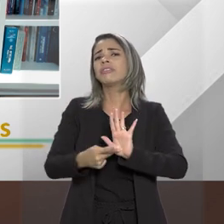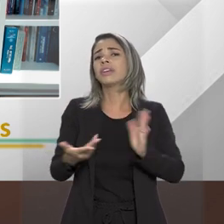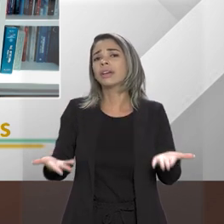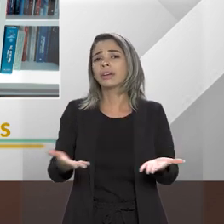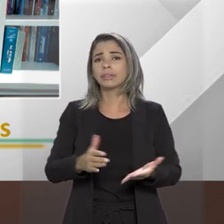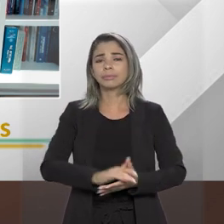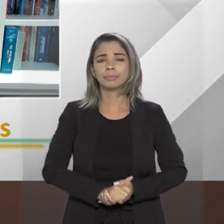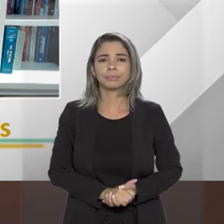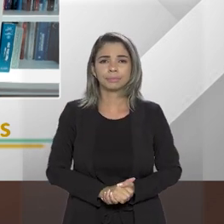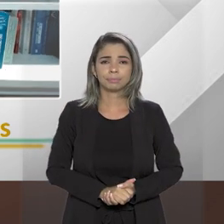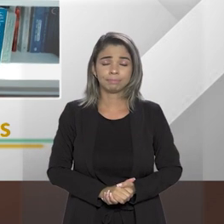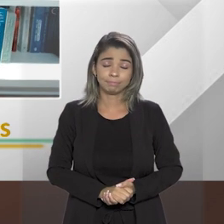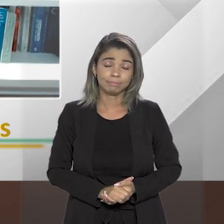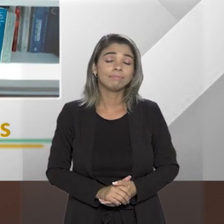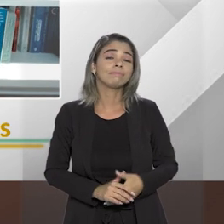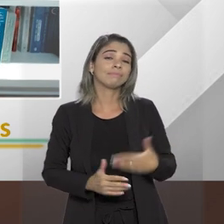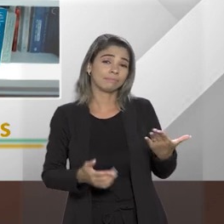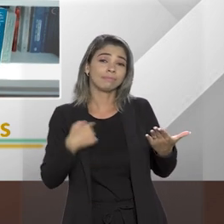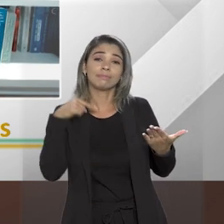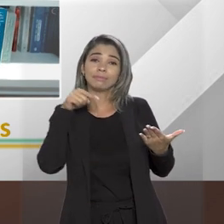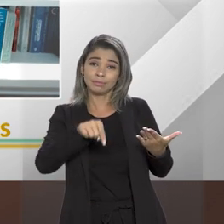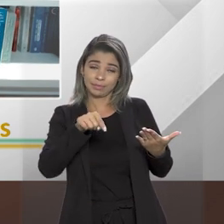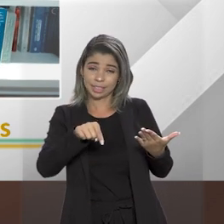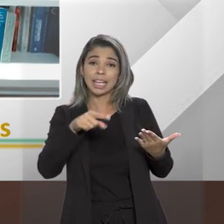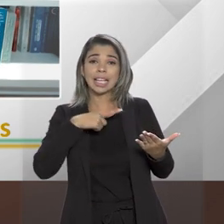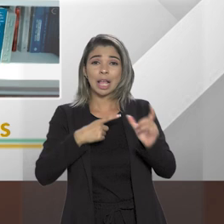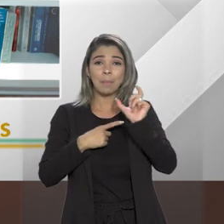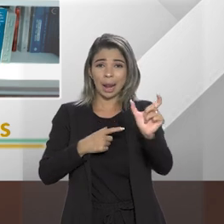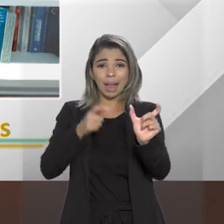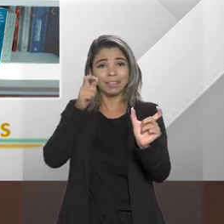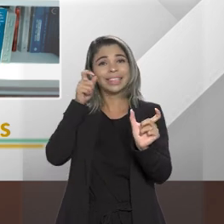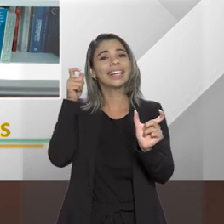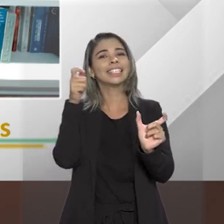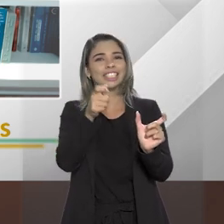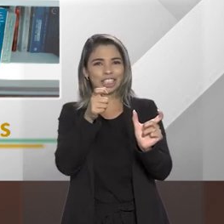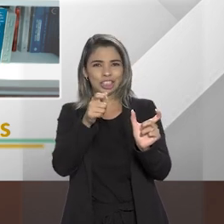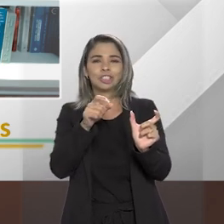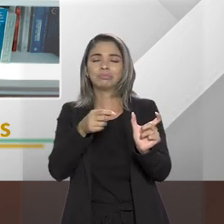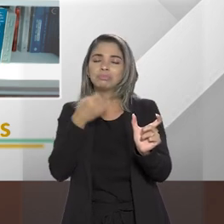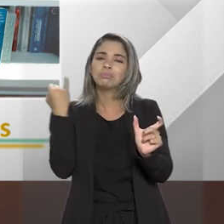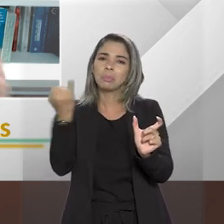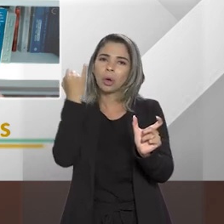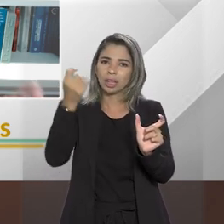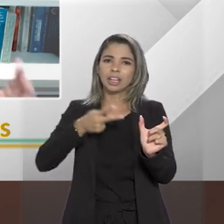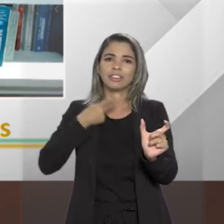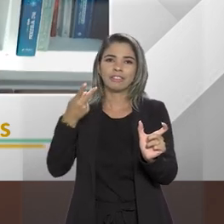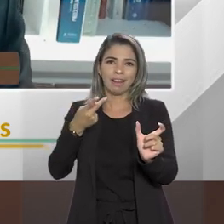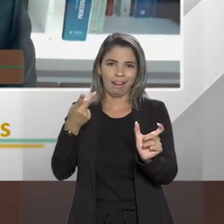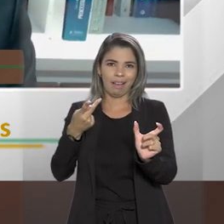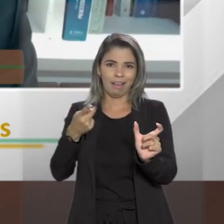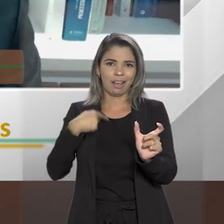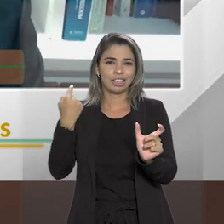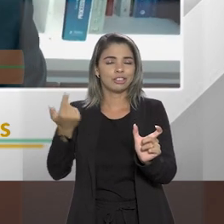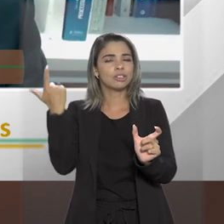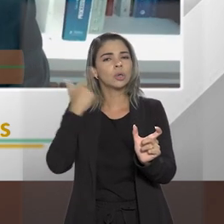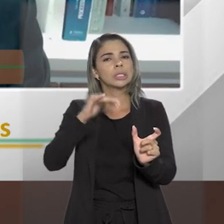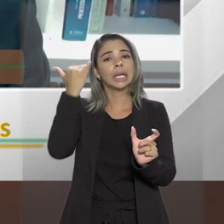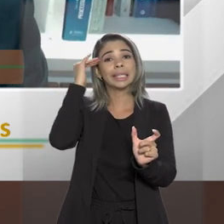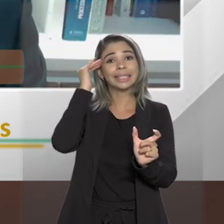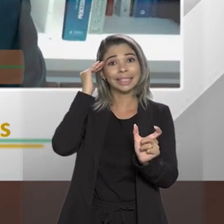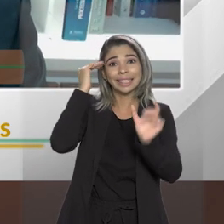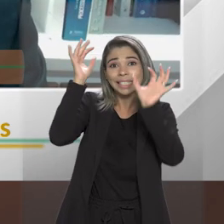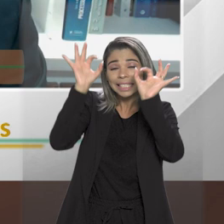Bom, esse é um outro termo interessante que vale a pena a gente mencionar, até para que a gente possa de fato entender direito,